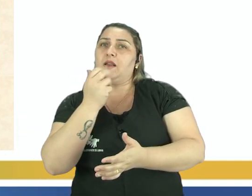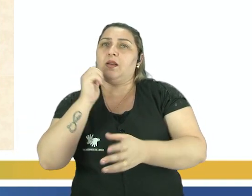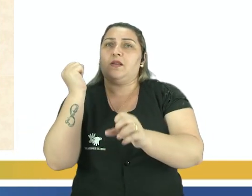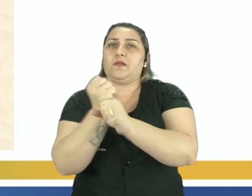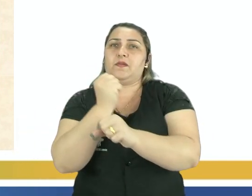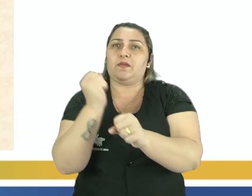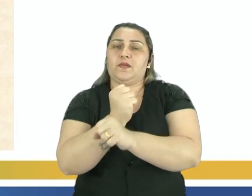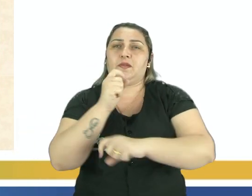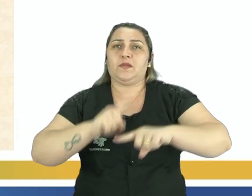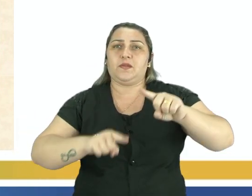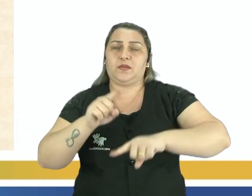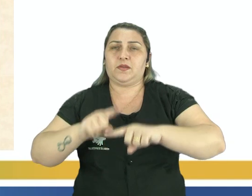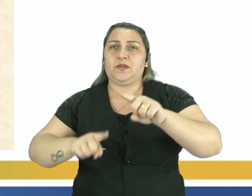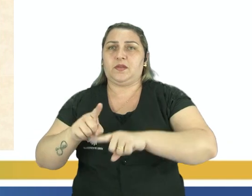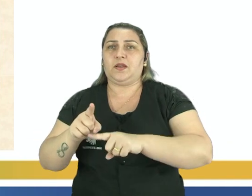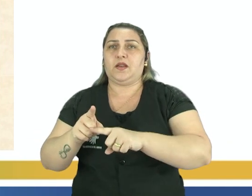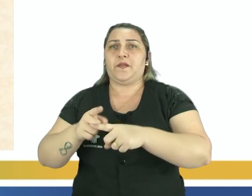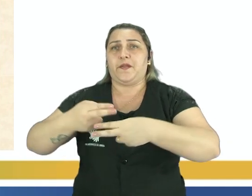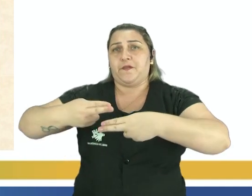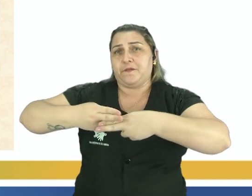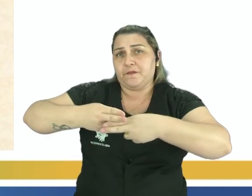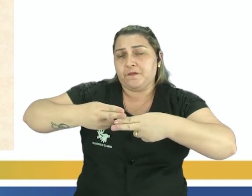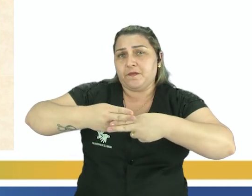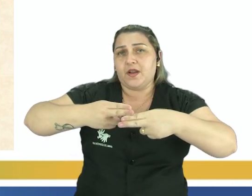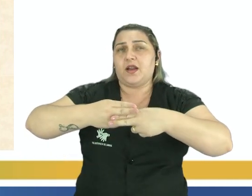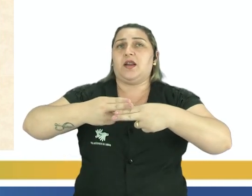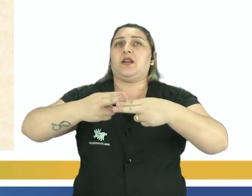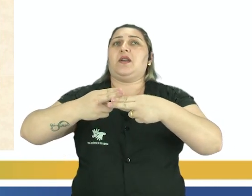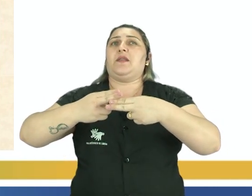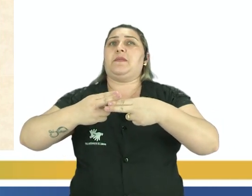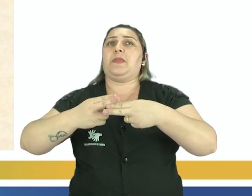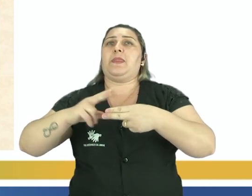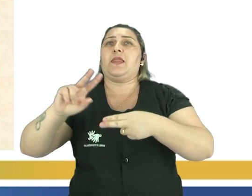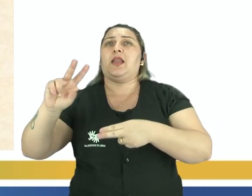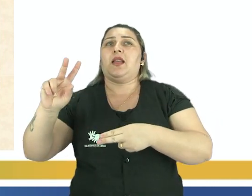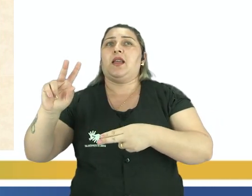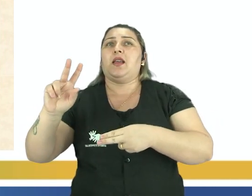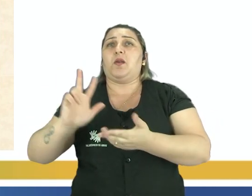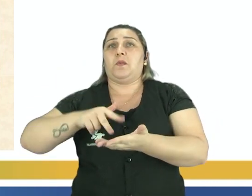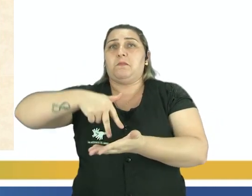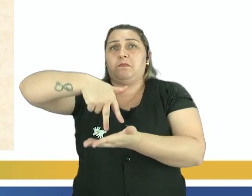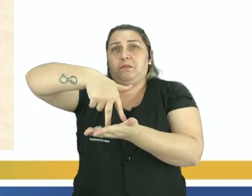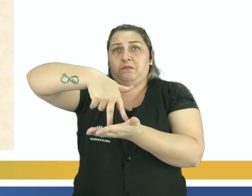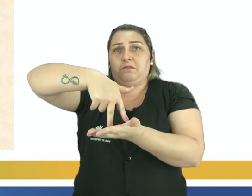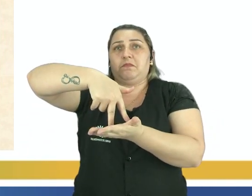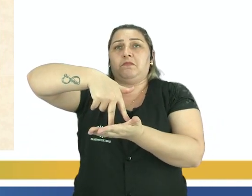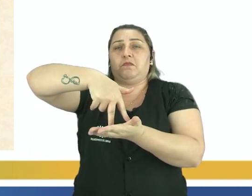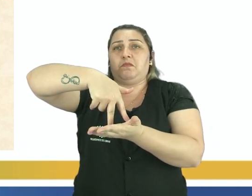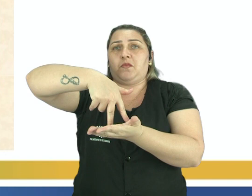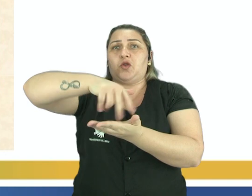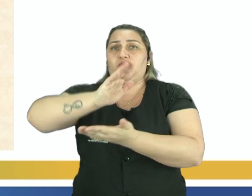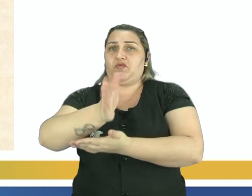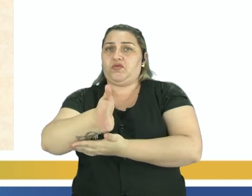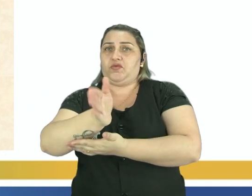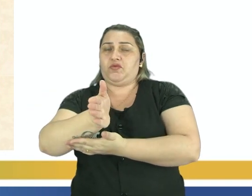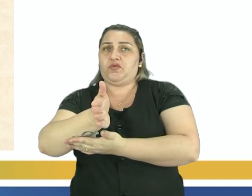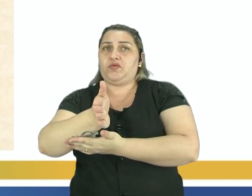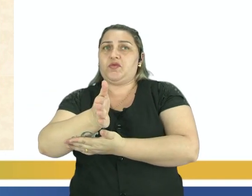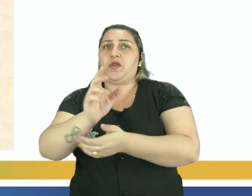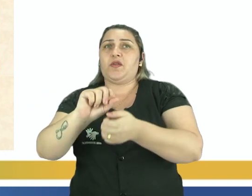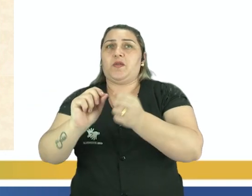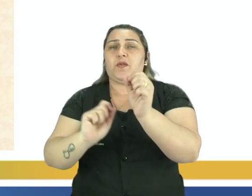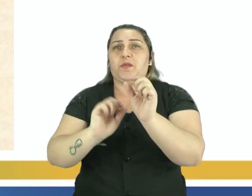né? Então, observe bem essa imagem aí, né? O hominídeo aí, possivelmente Homo erectus, né? Já